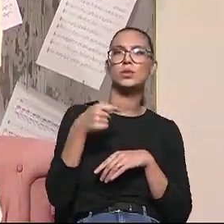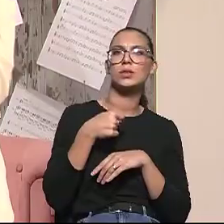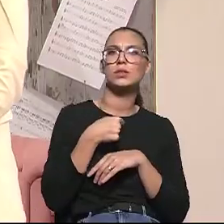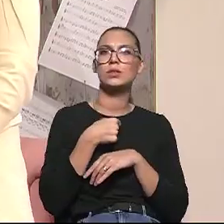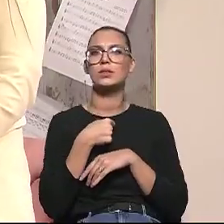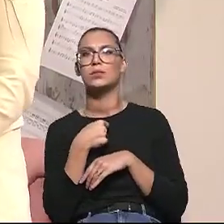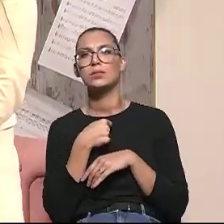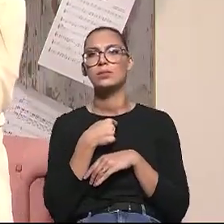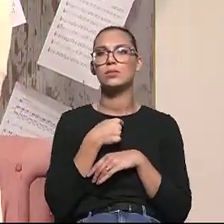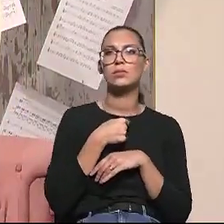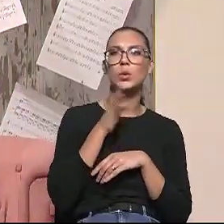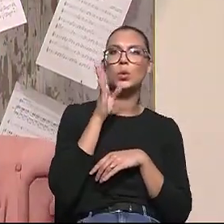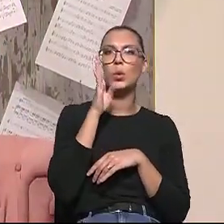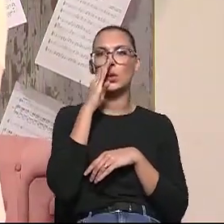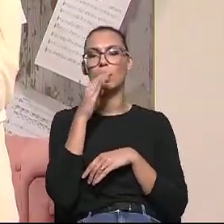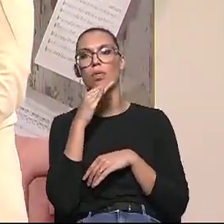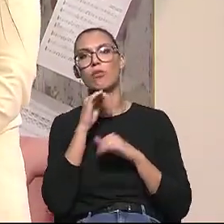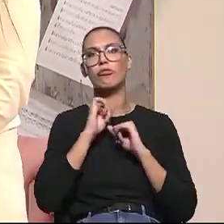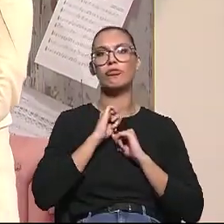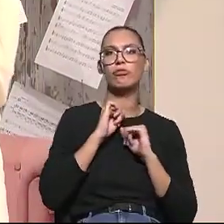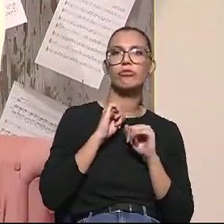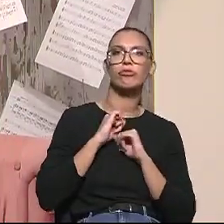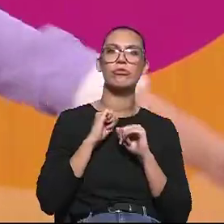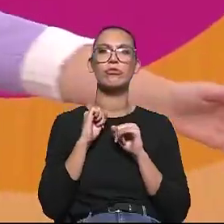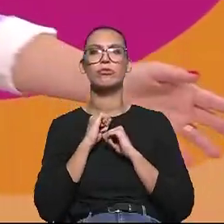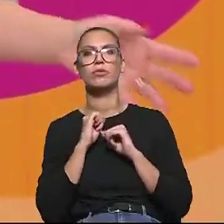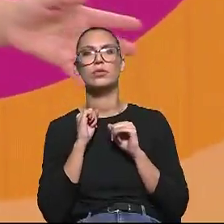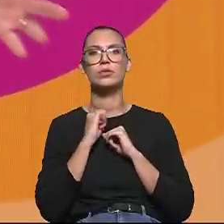no meu quarto,